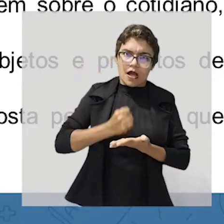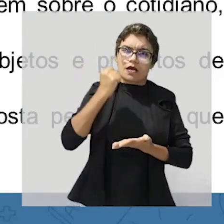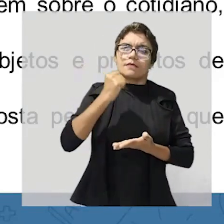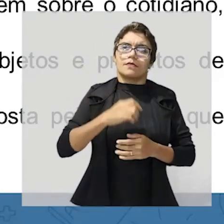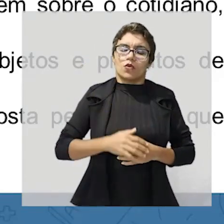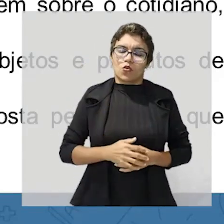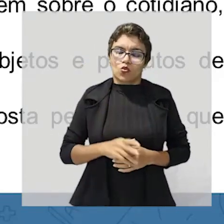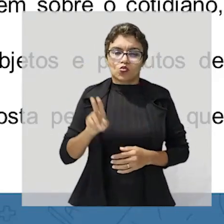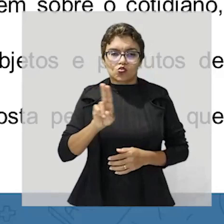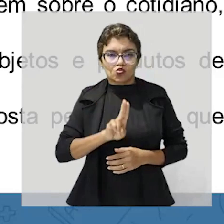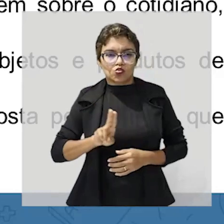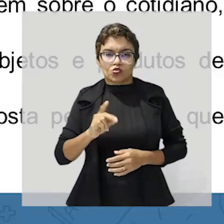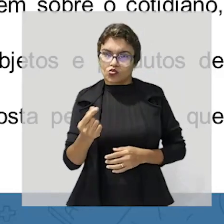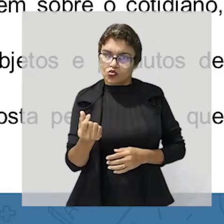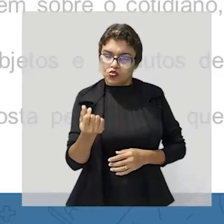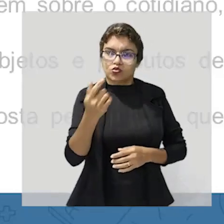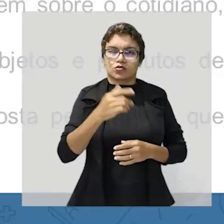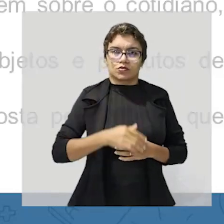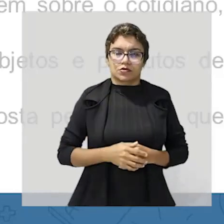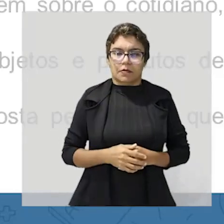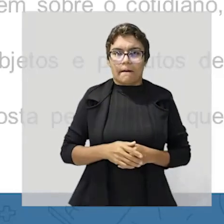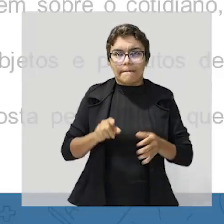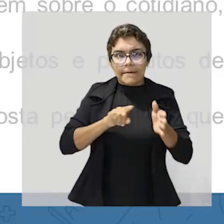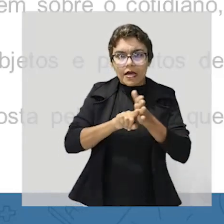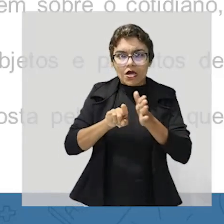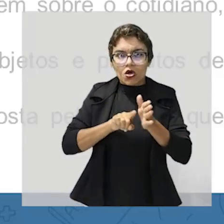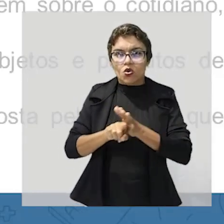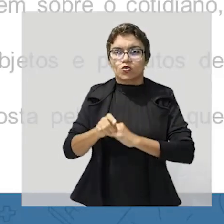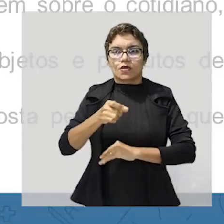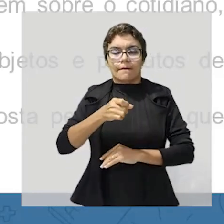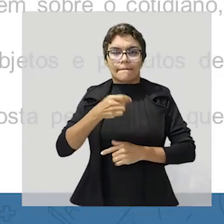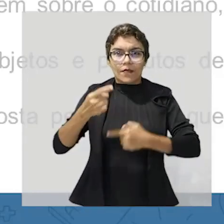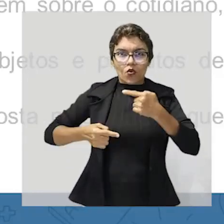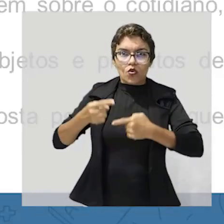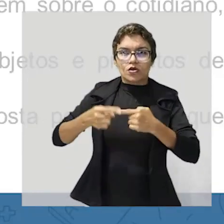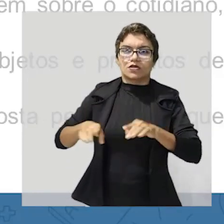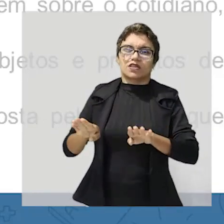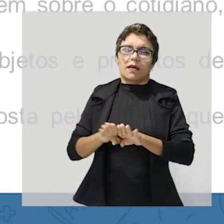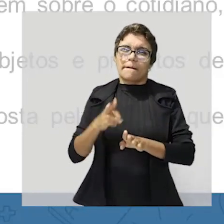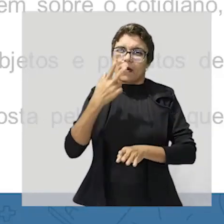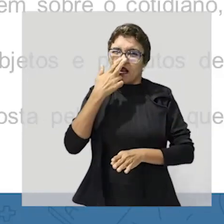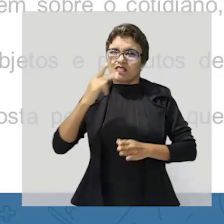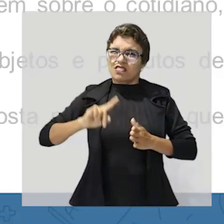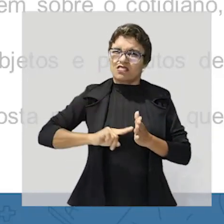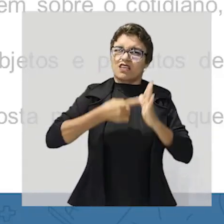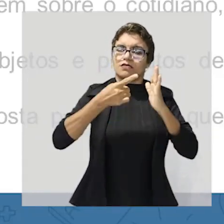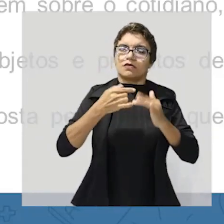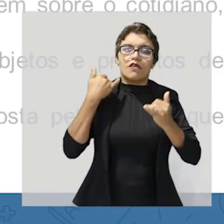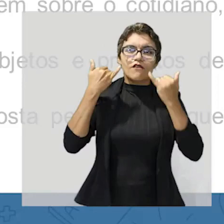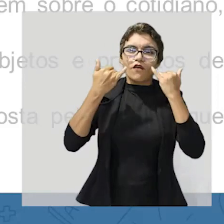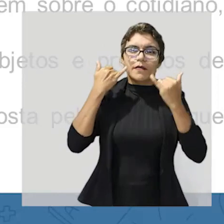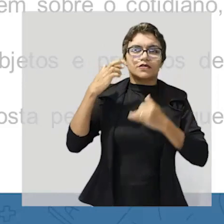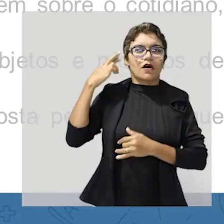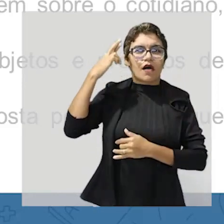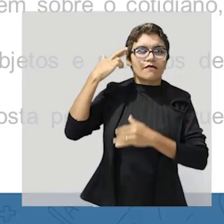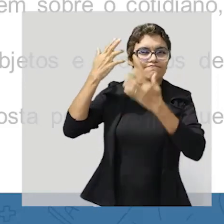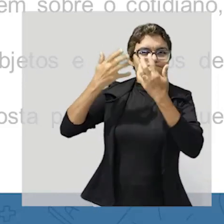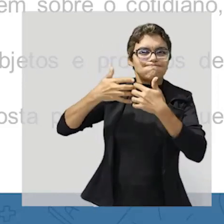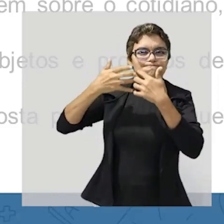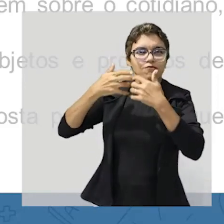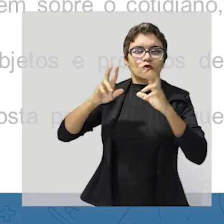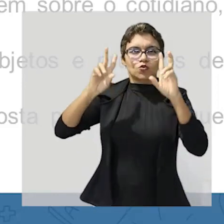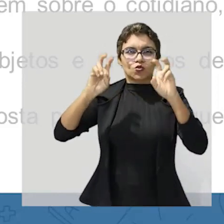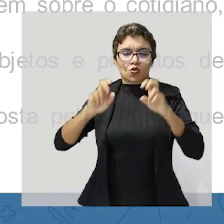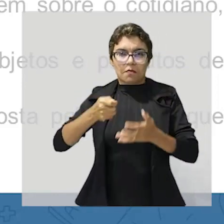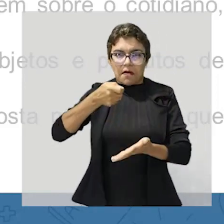com questionamentos políticos e com caráter de denúncia, informações e reflexões a respeito da